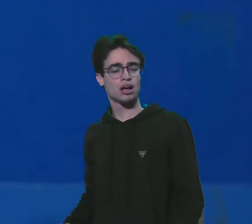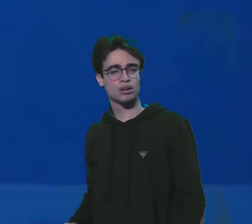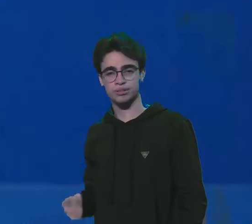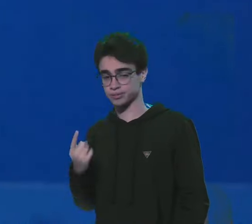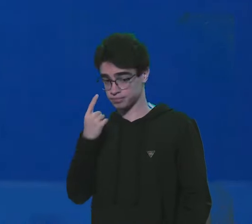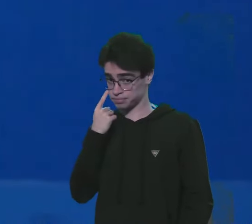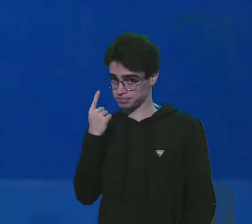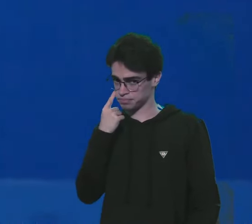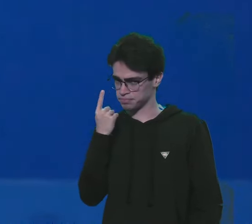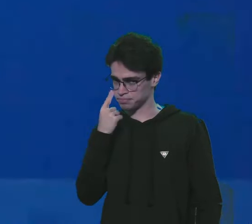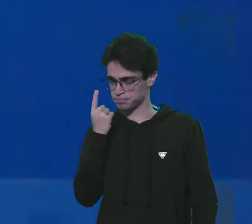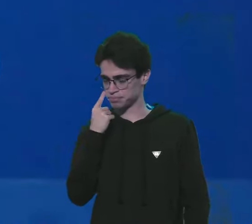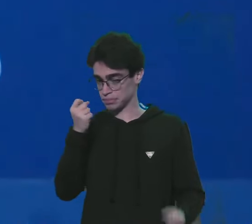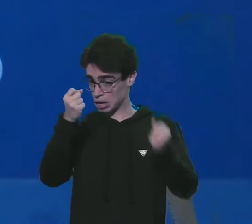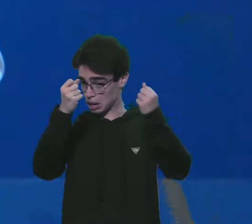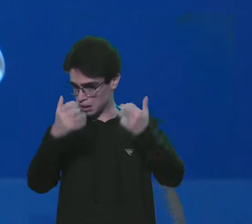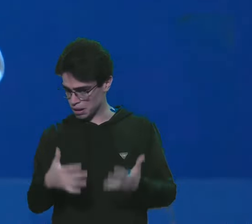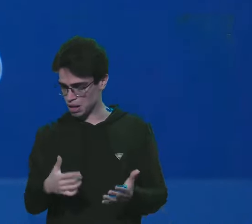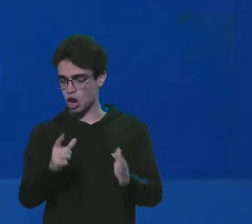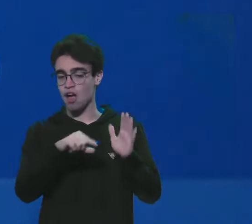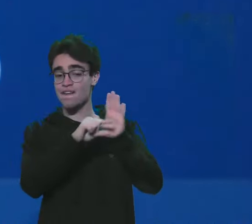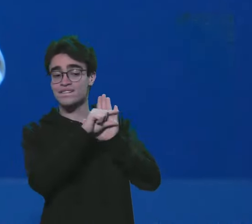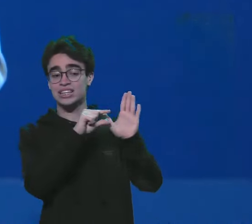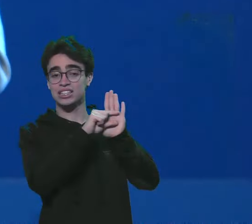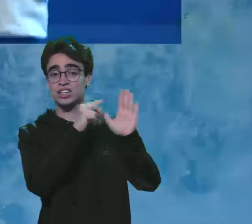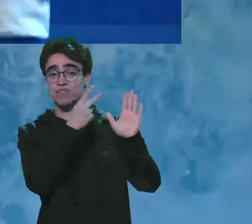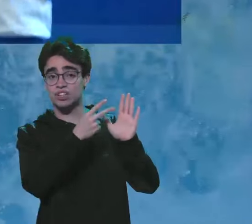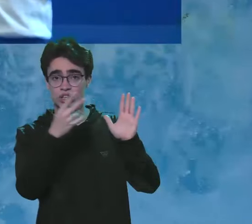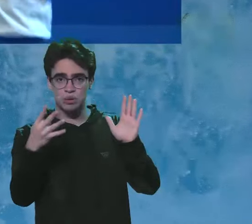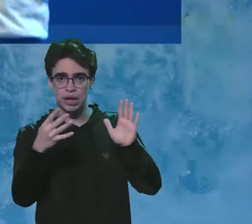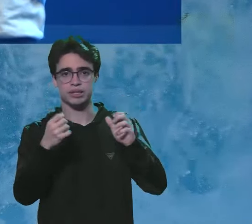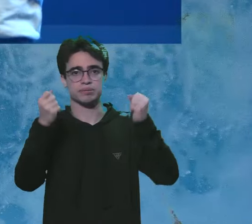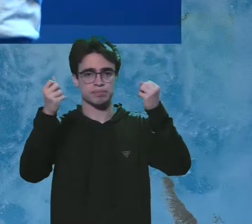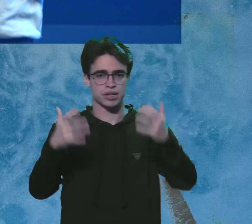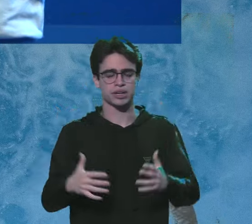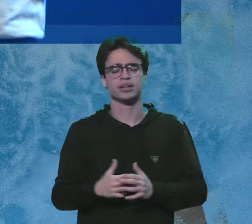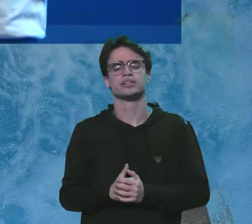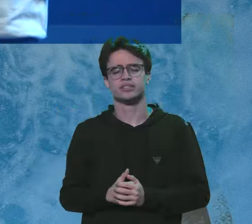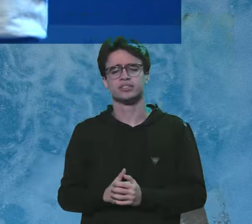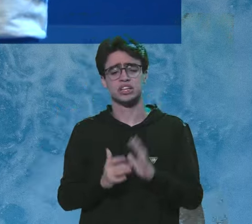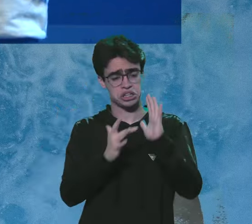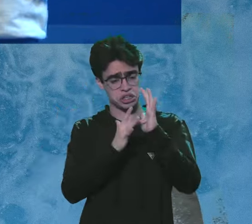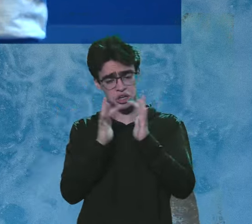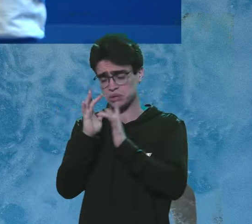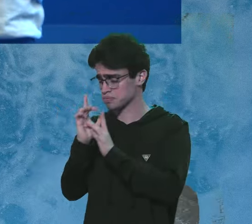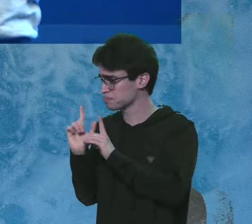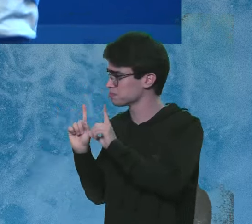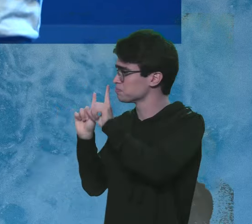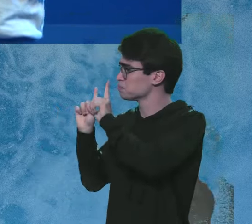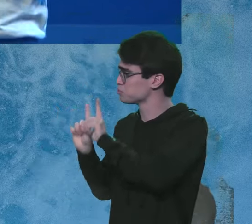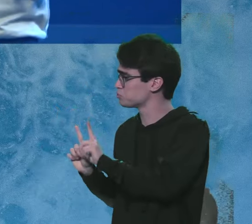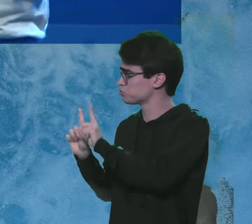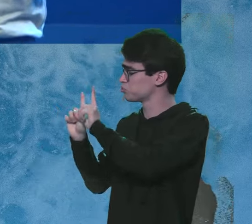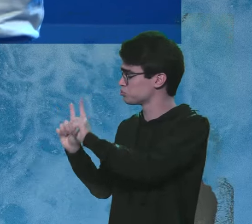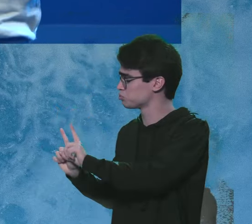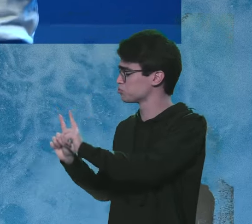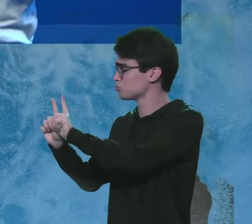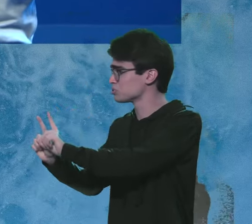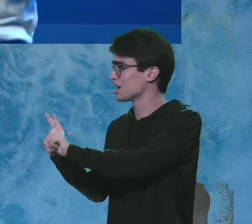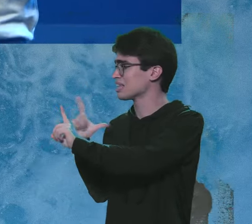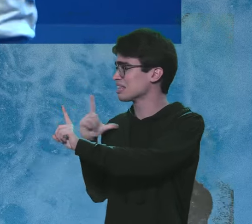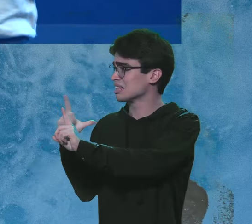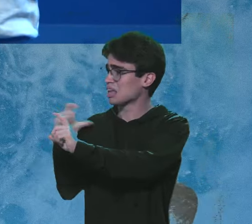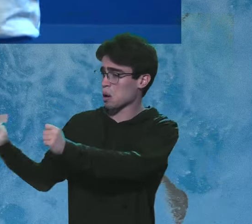Vamos continuar lendo o texto no versículo 24. Então Jesus foi com ele. Uma grande multidão o seguia e